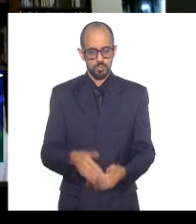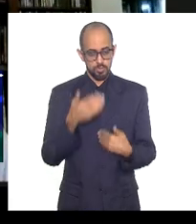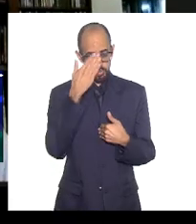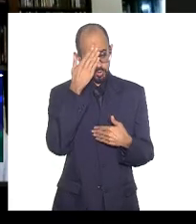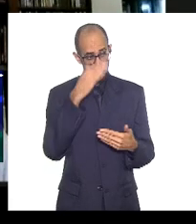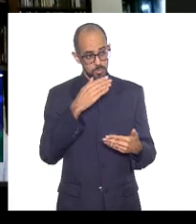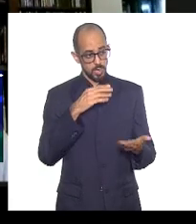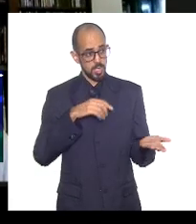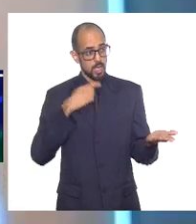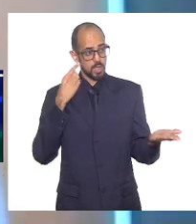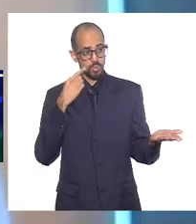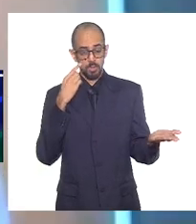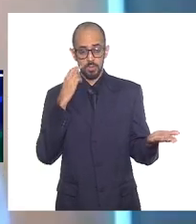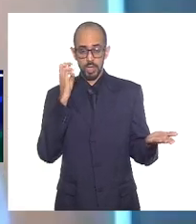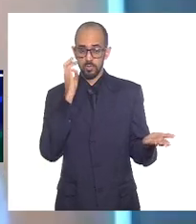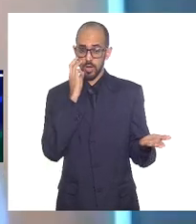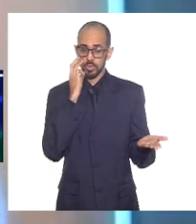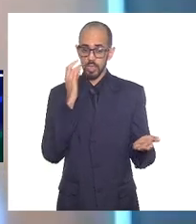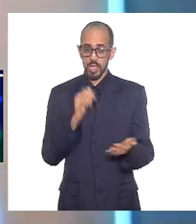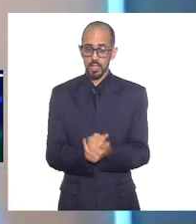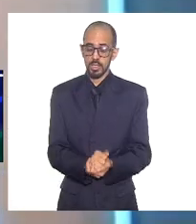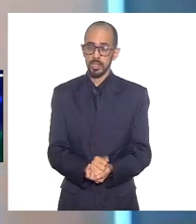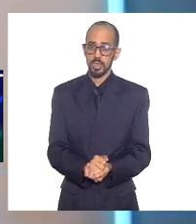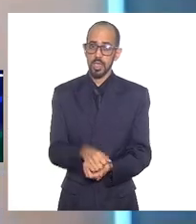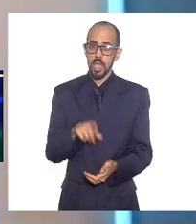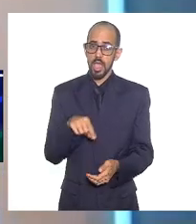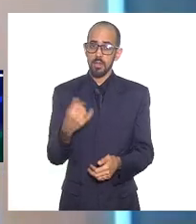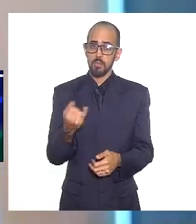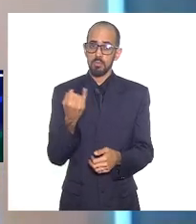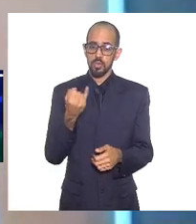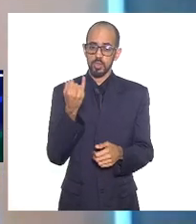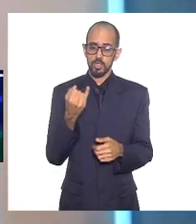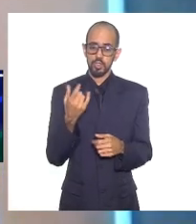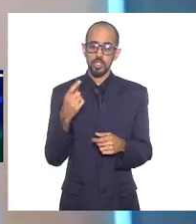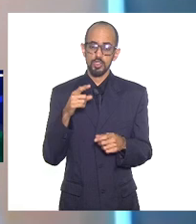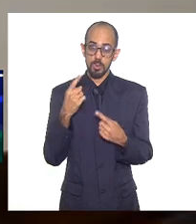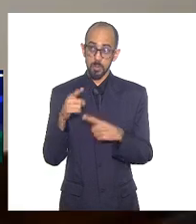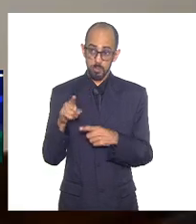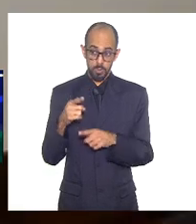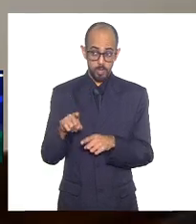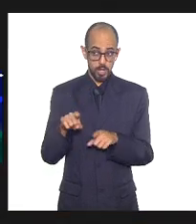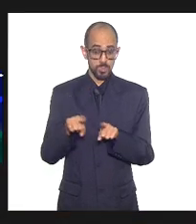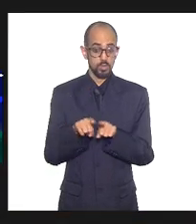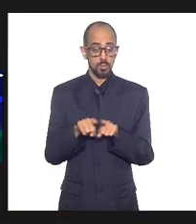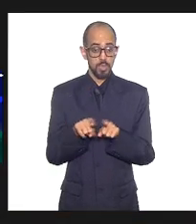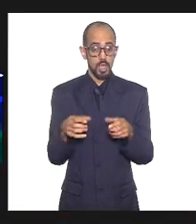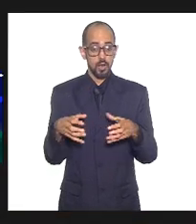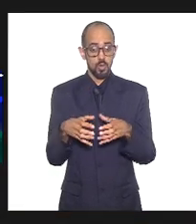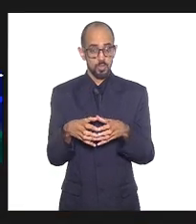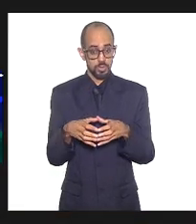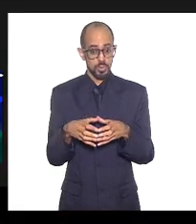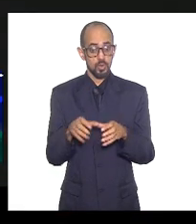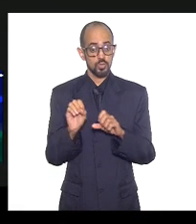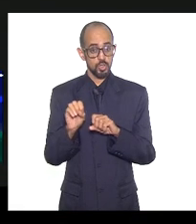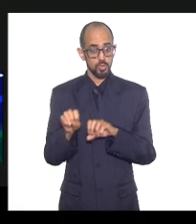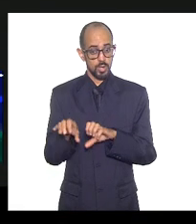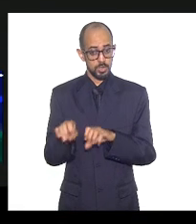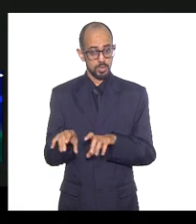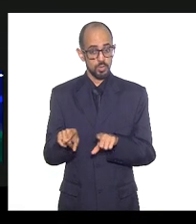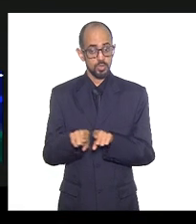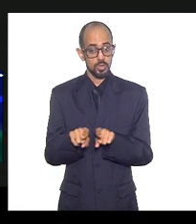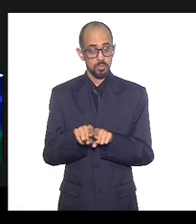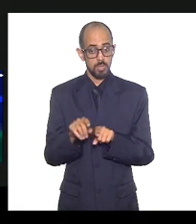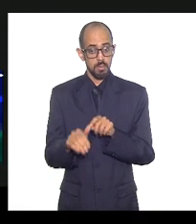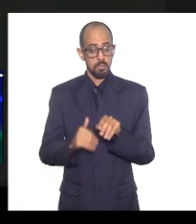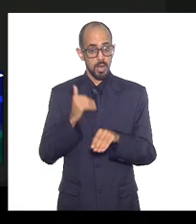Obrigado, nobre deputado Valdeque Carneiro. Acho que vale aí uma provocação à nossa Comissão de Educação. E, para além disso, os